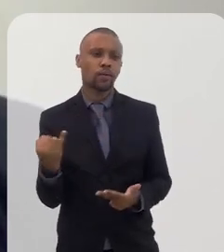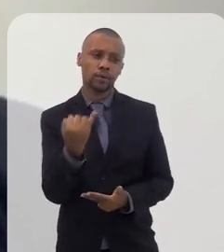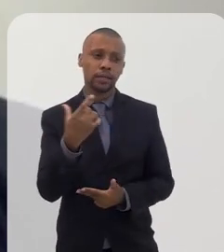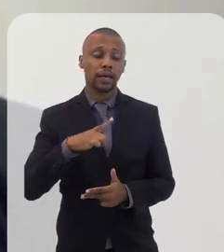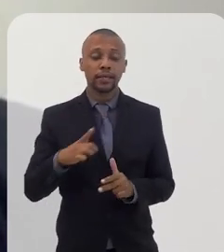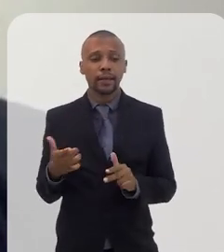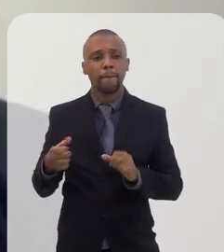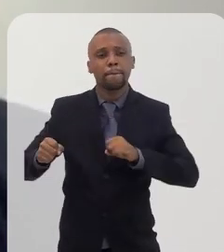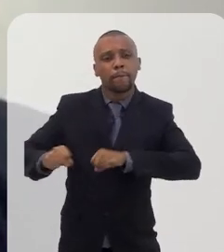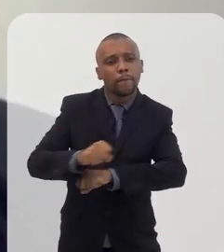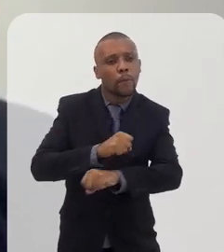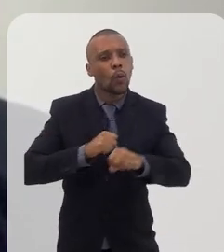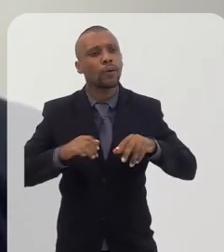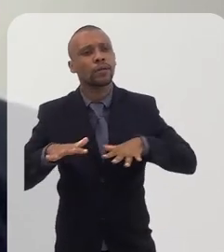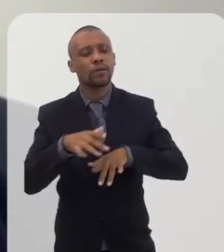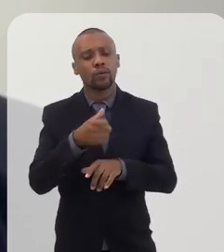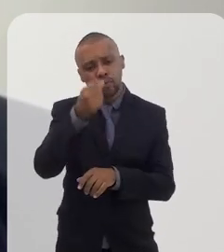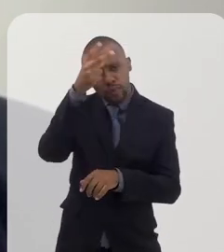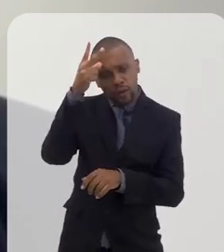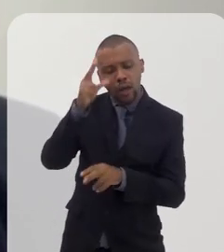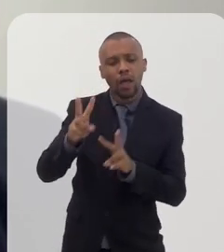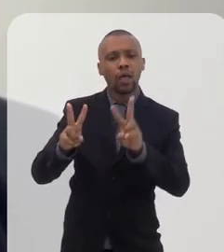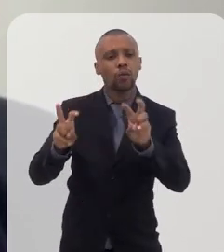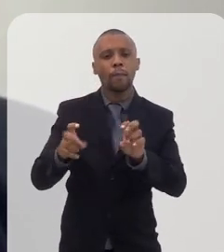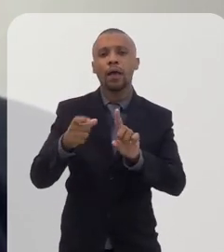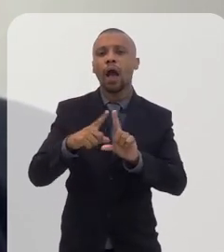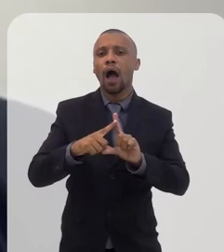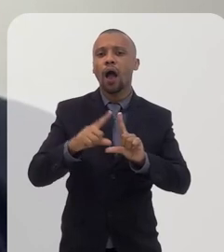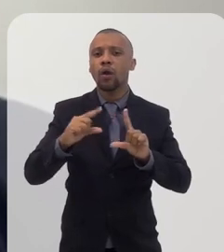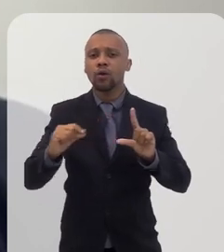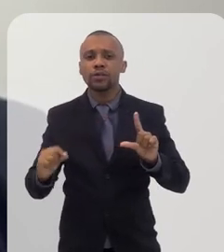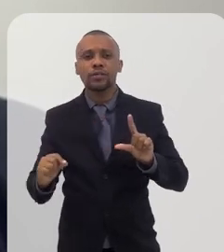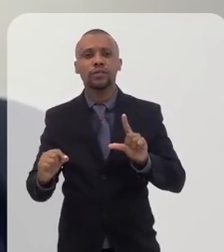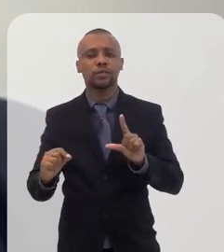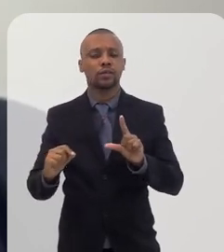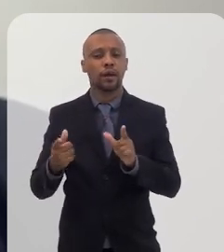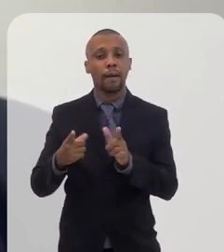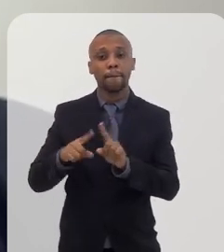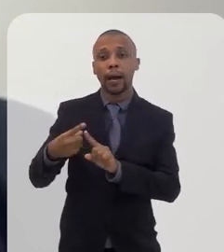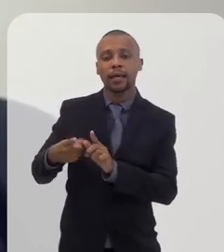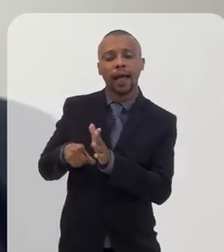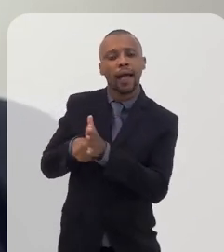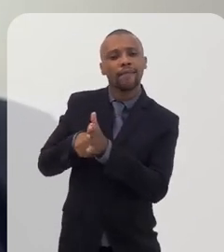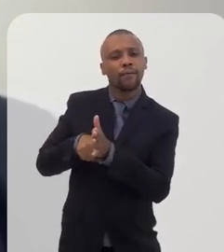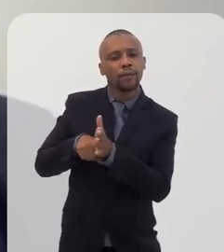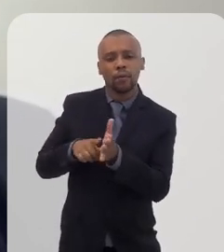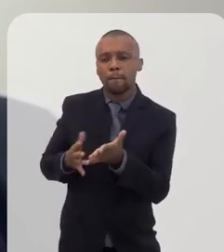né, nessa mobilização dos municípios, que é a questão da logística, a logística de levantamento de